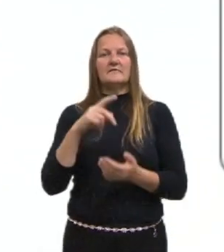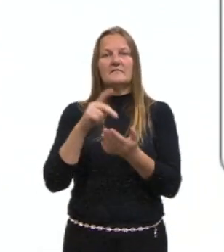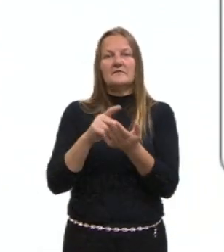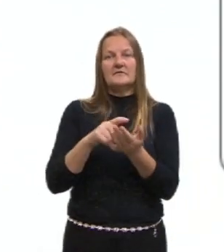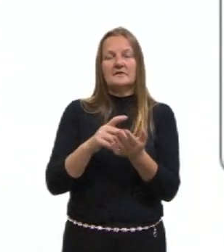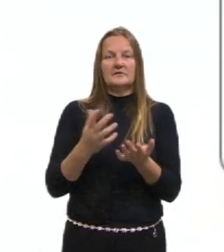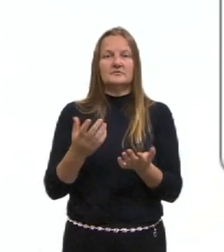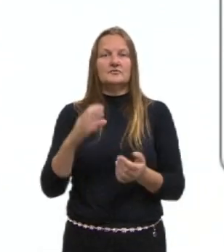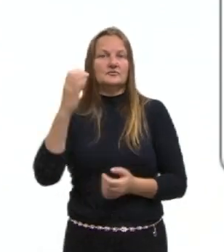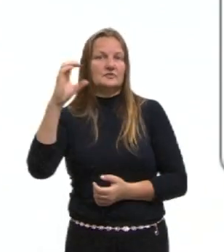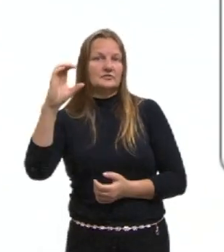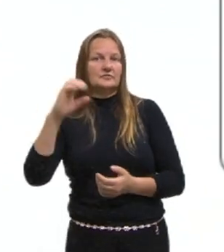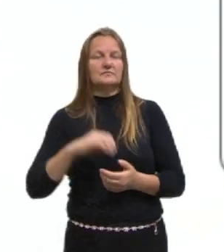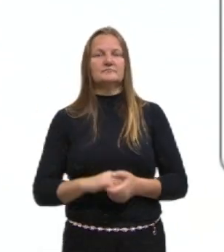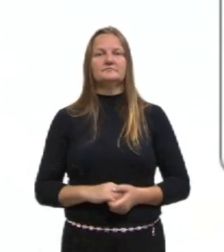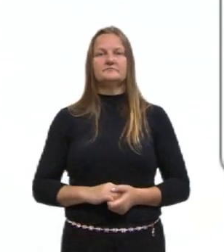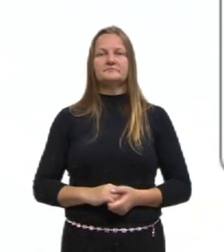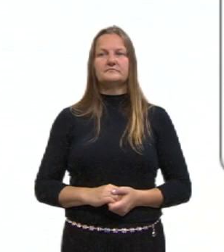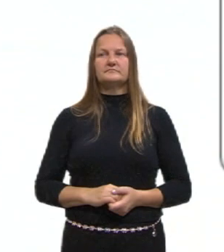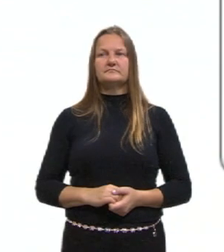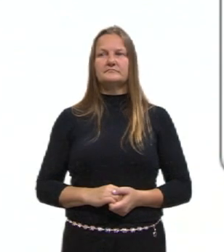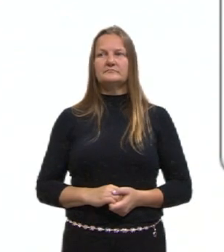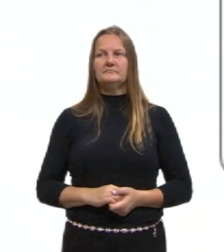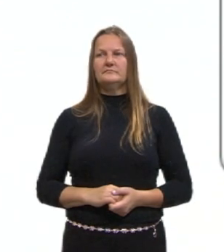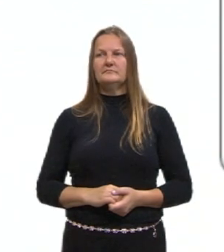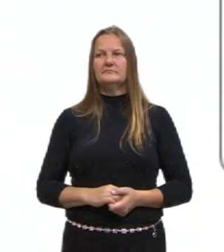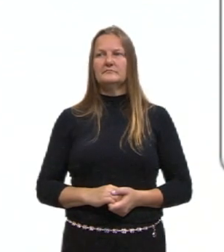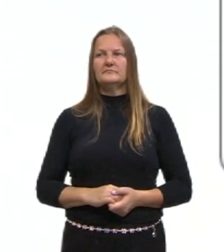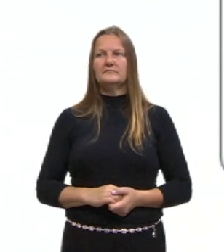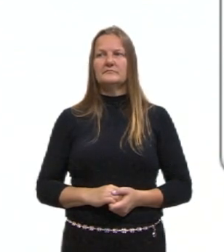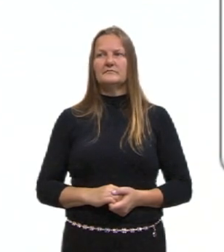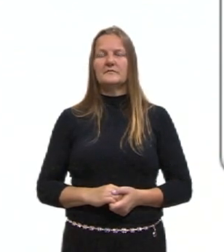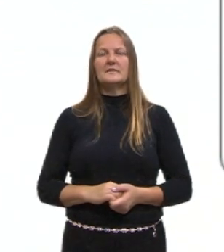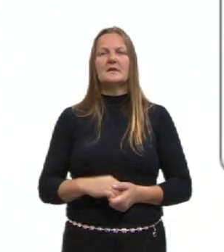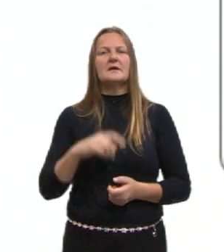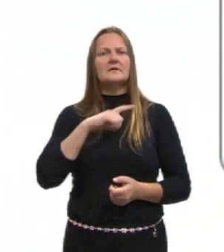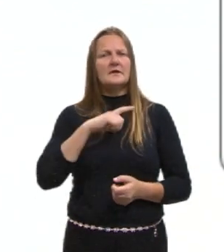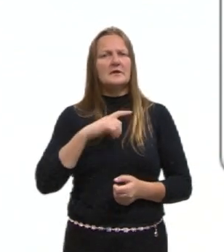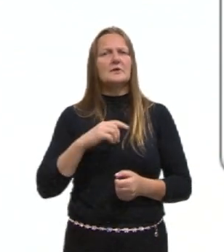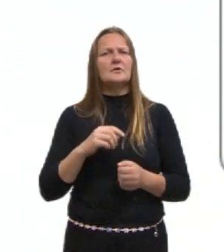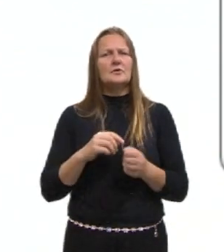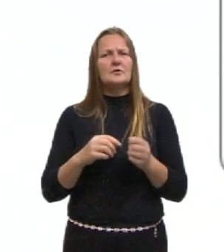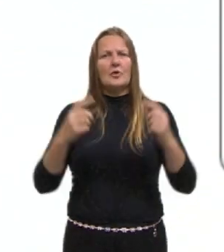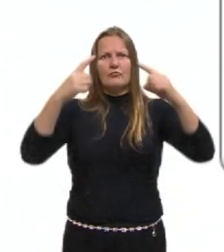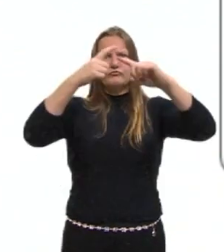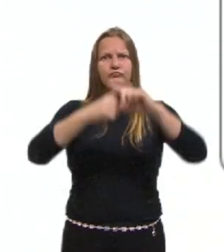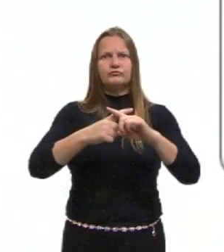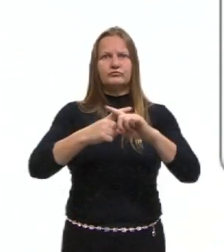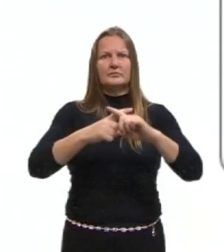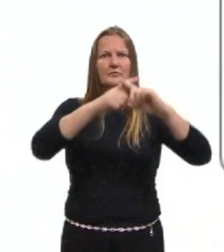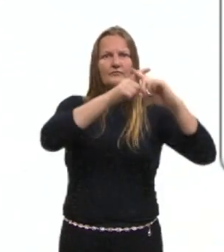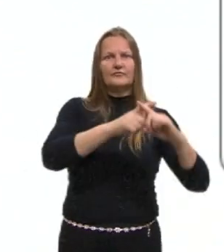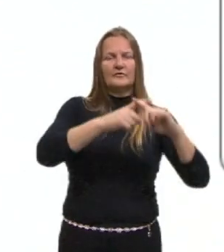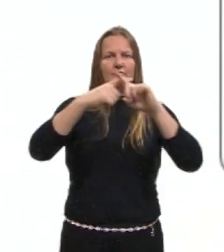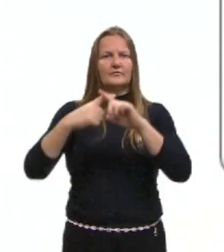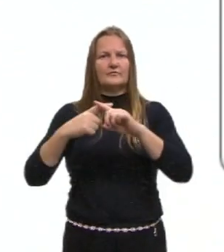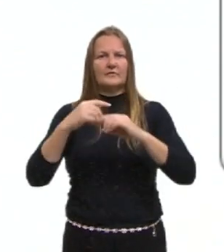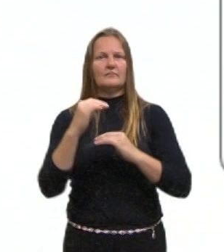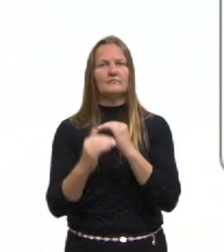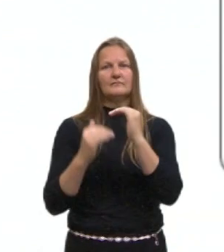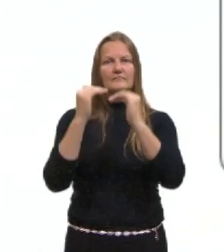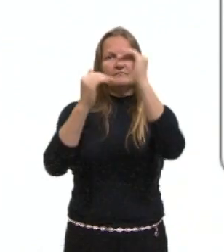não científico. Então, ele acaba sendo uma confrontação que não avança, não